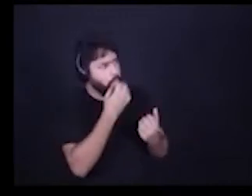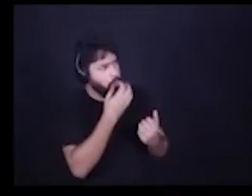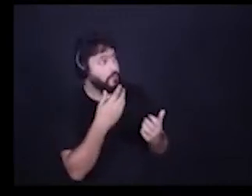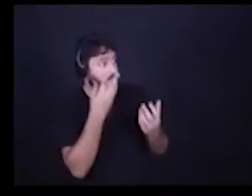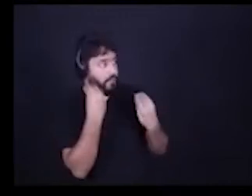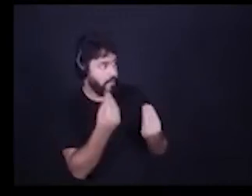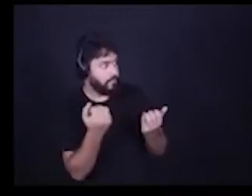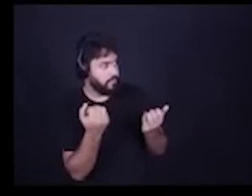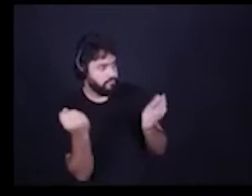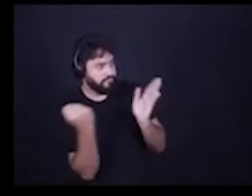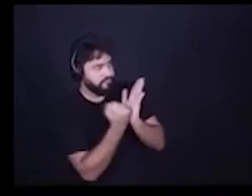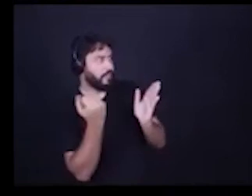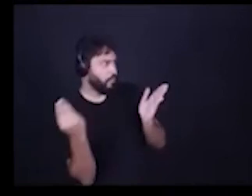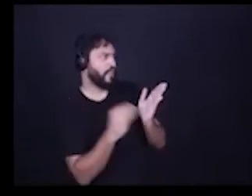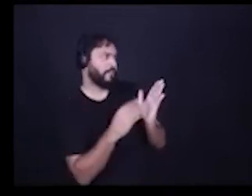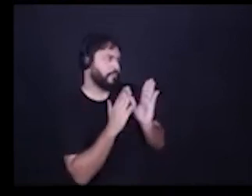maneira.